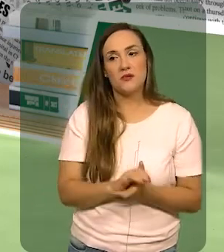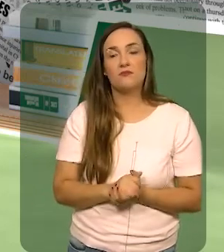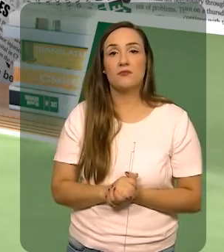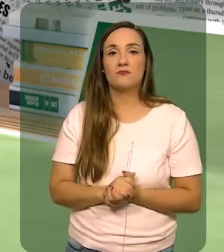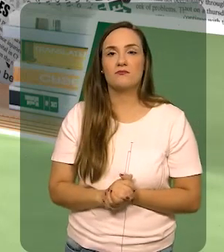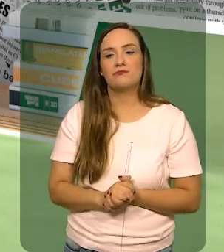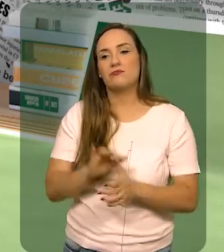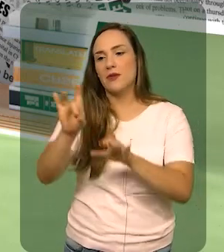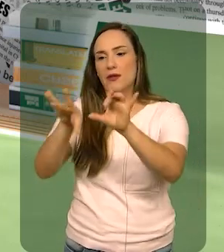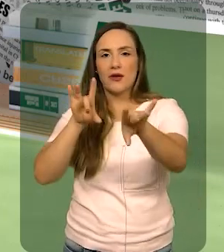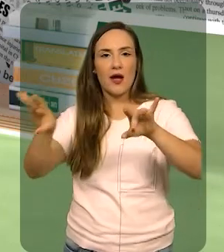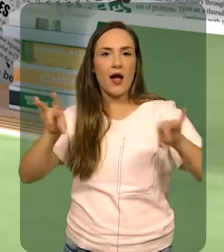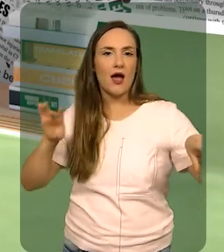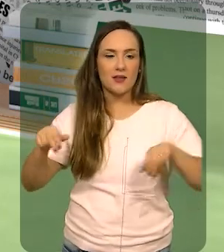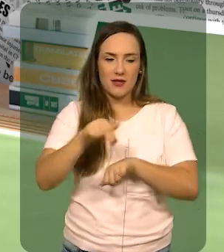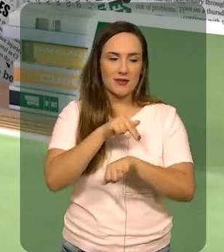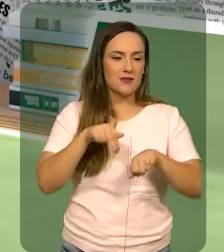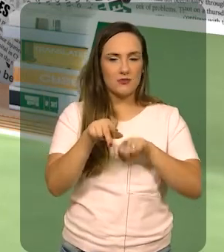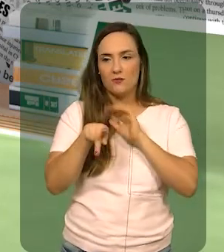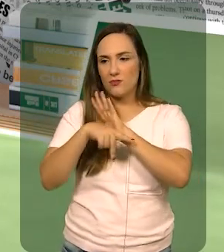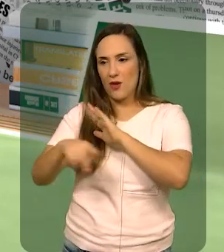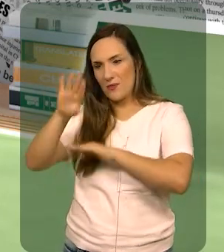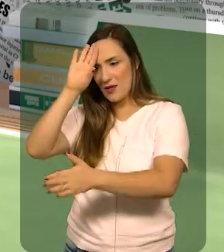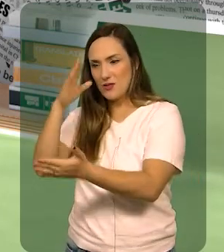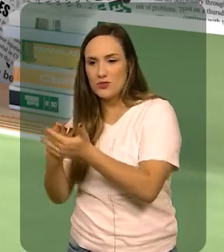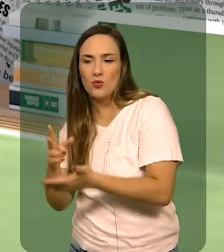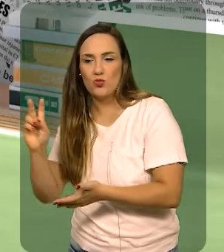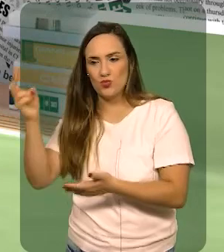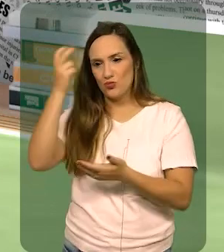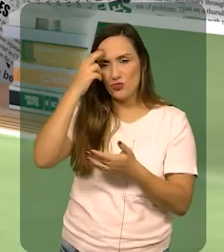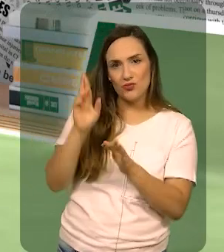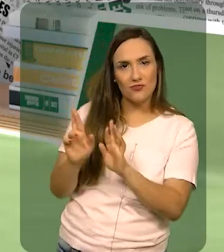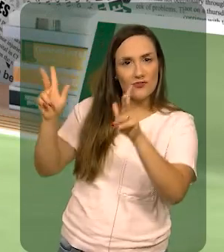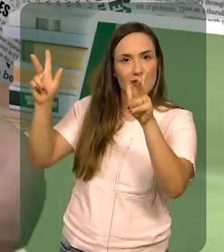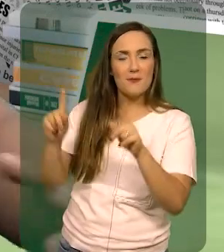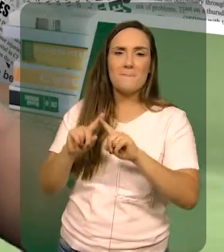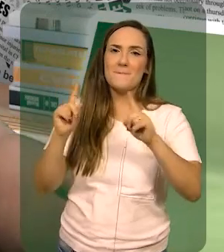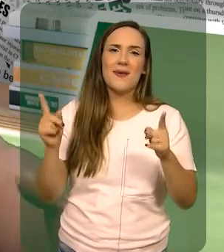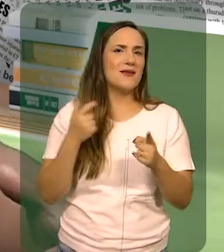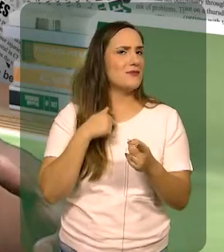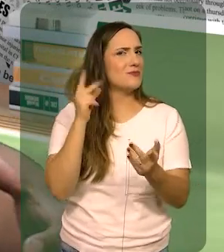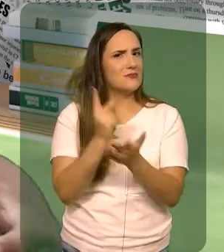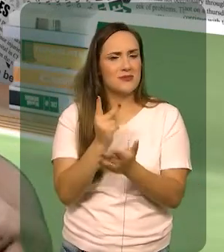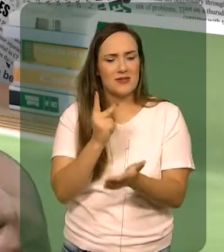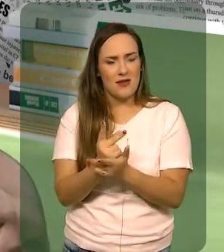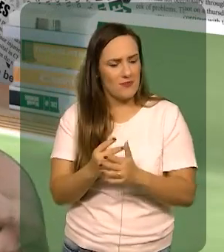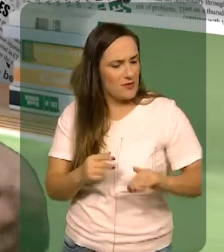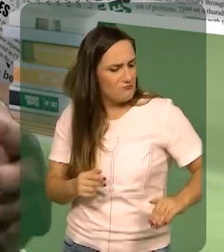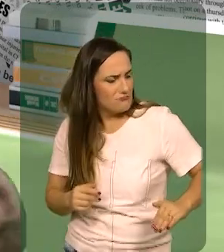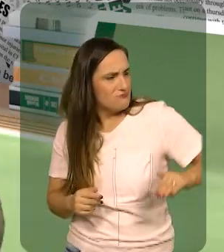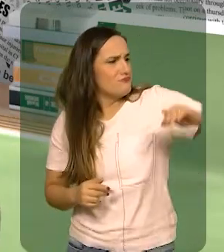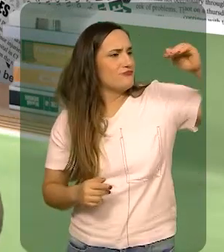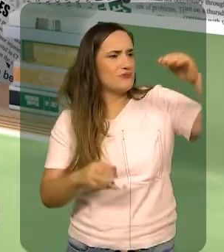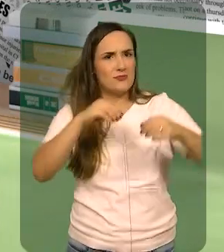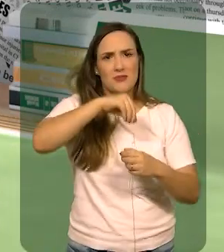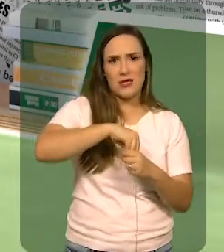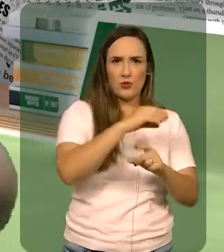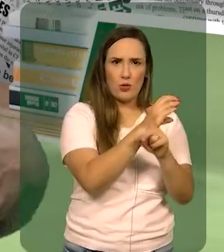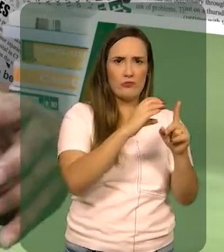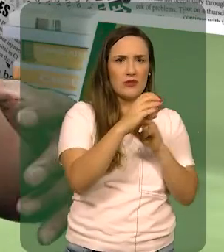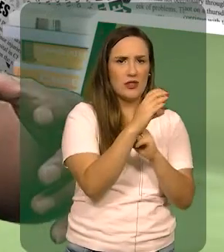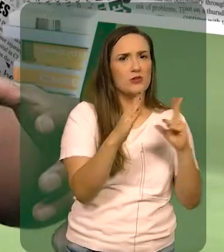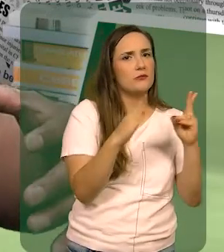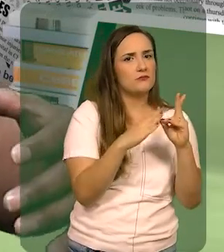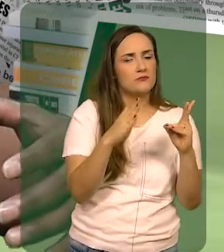tem uma realidade. Cada etnia tem uma sua crença, a sua cultura diferente. Mas eu sempre vivi, né, cresci na